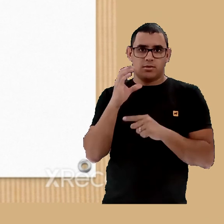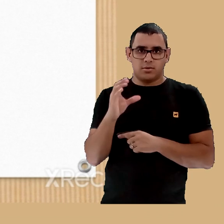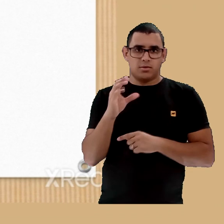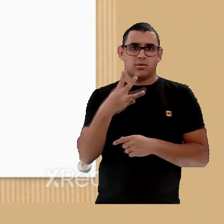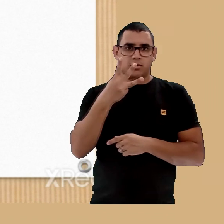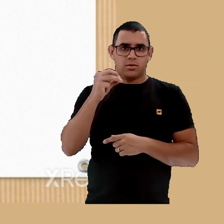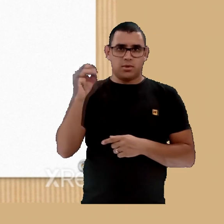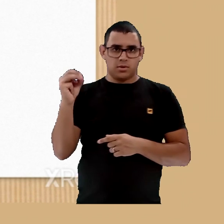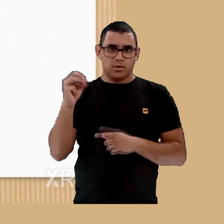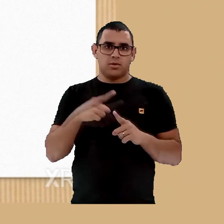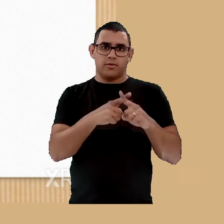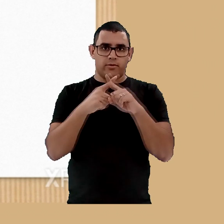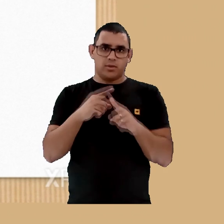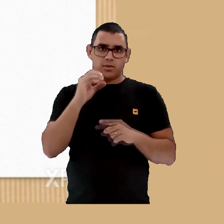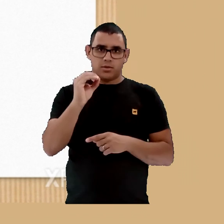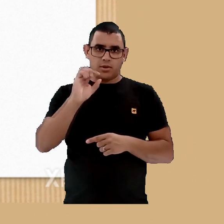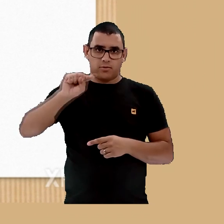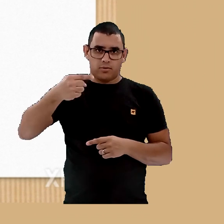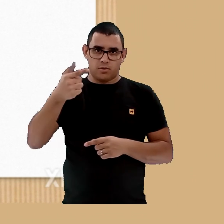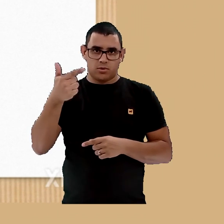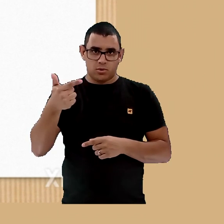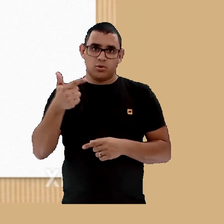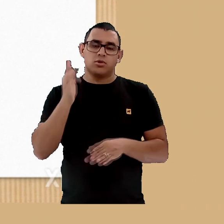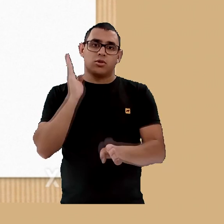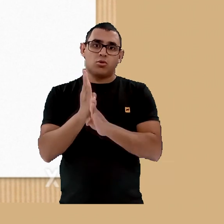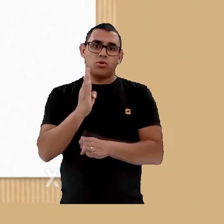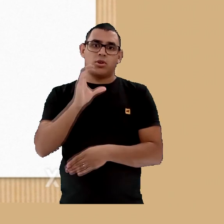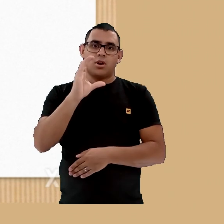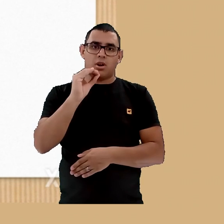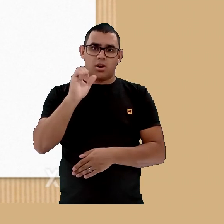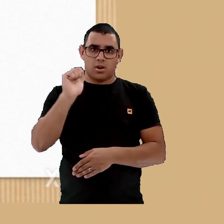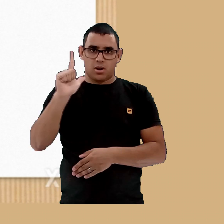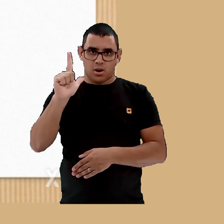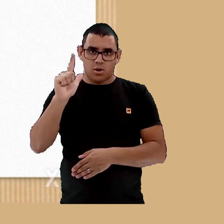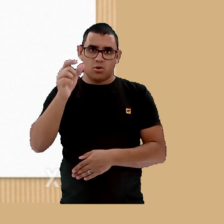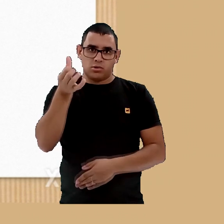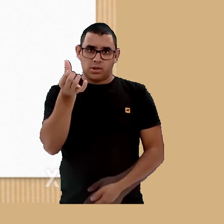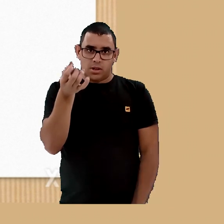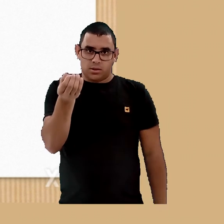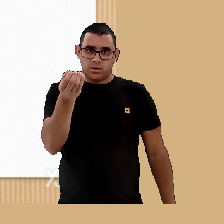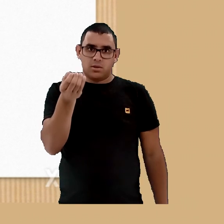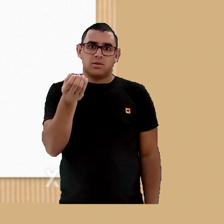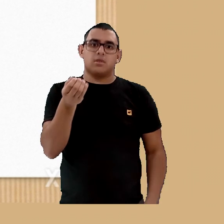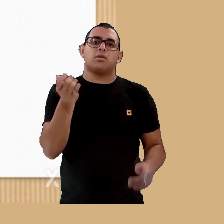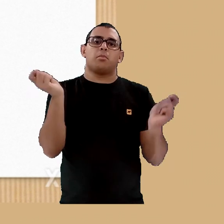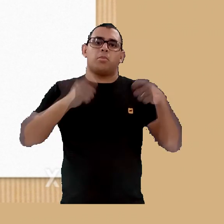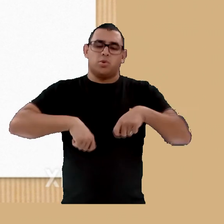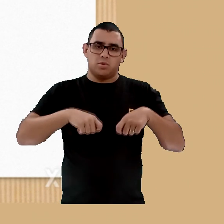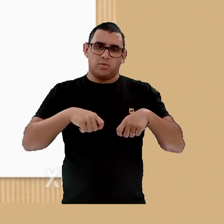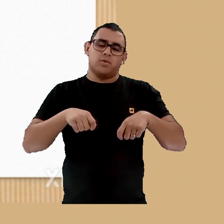Então, 300 vezes 0,2 equivale a 60 calorias de capacidade